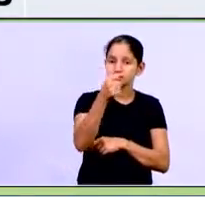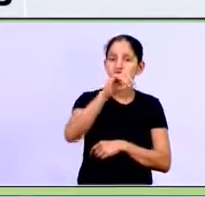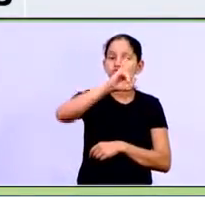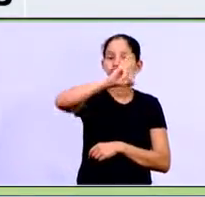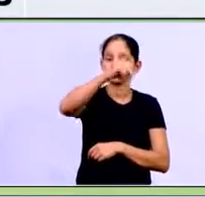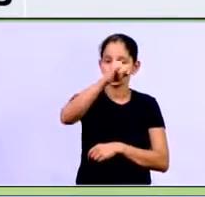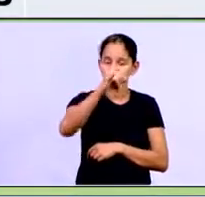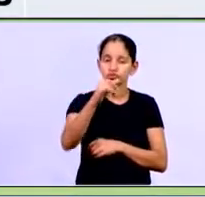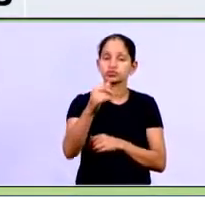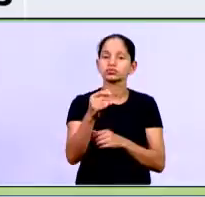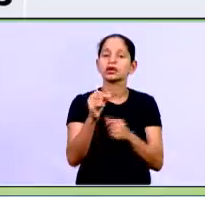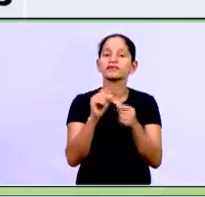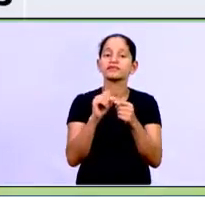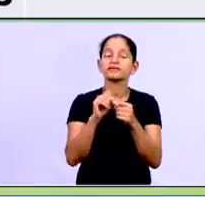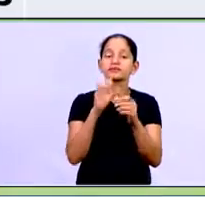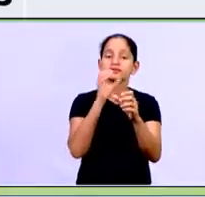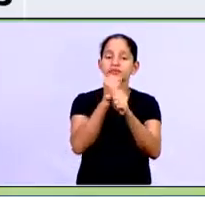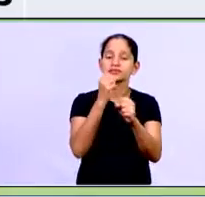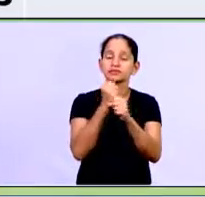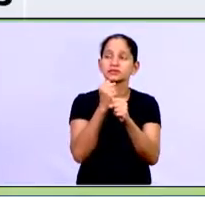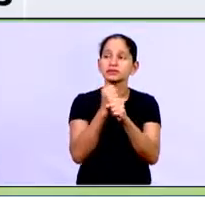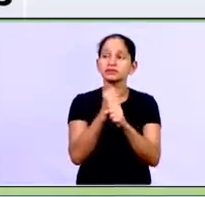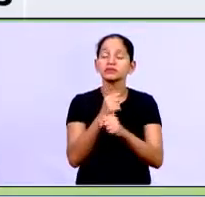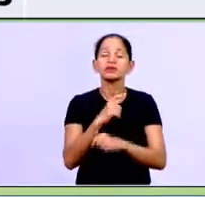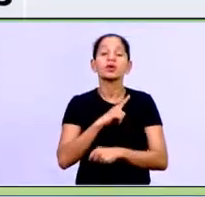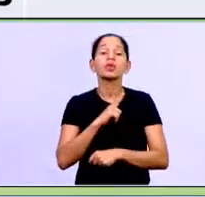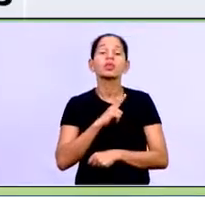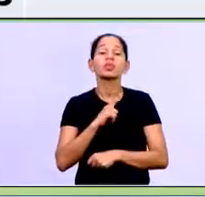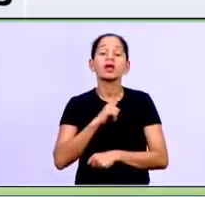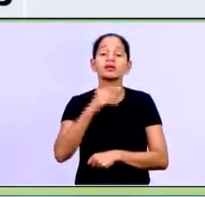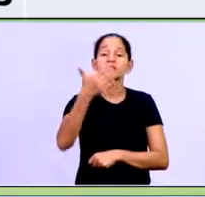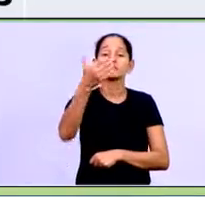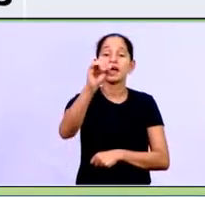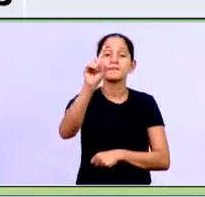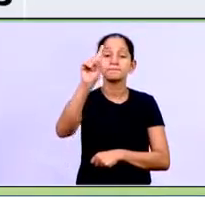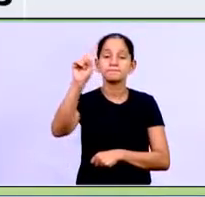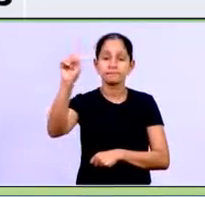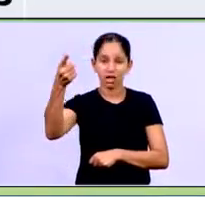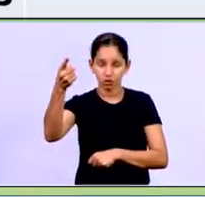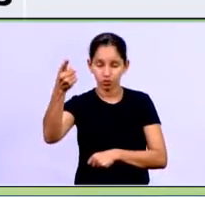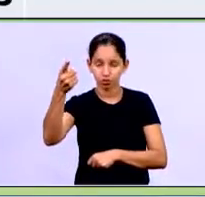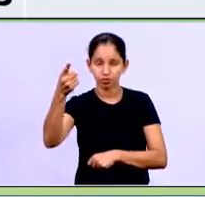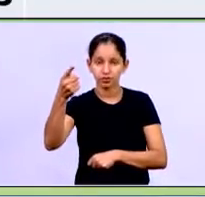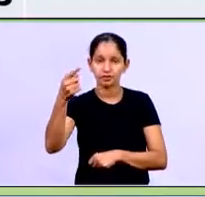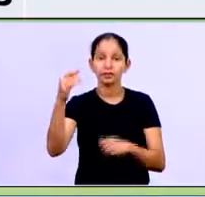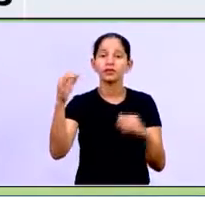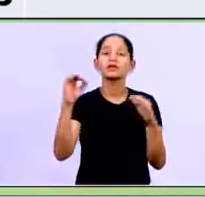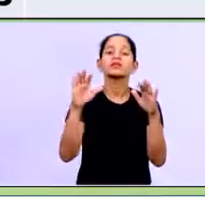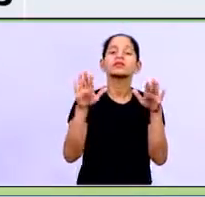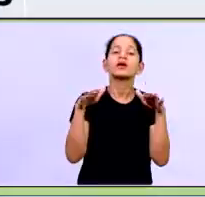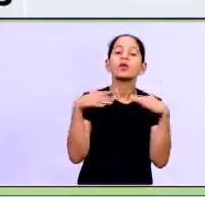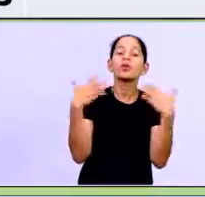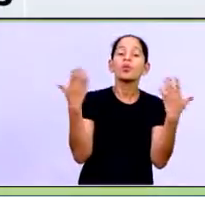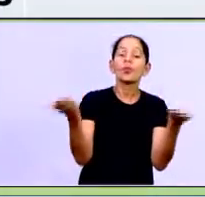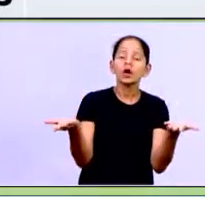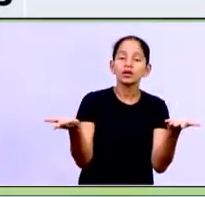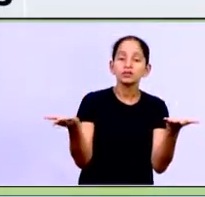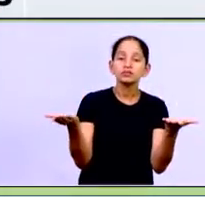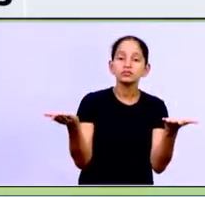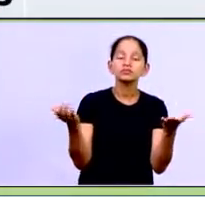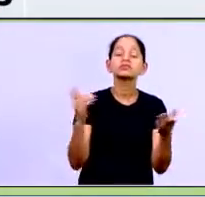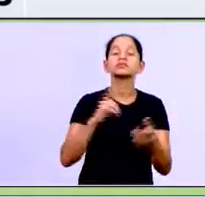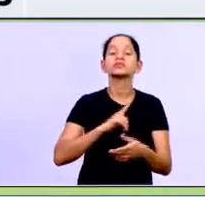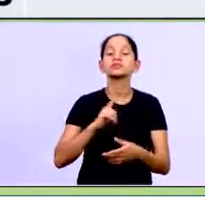juros. Por quê? Os juros é em cima do que eu devo. Eu estou devendo 10.000. Qual é a minha dívida? 10.000. E aí eu vou